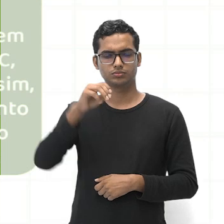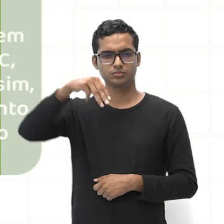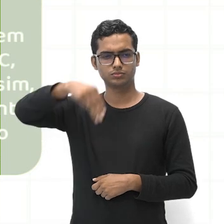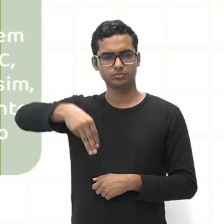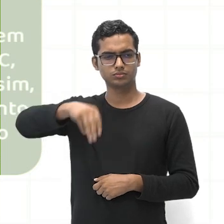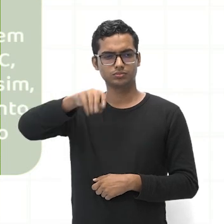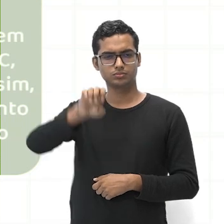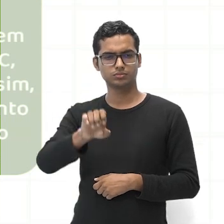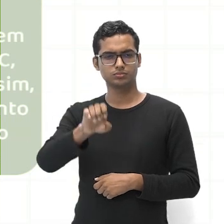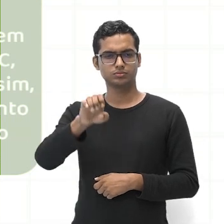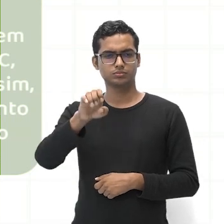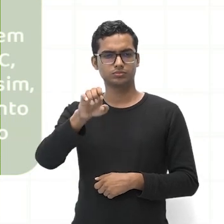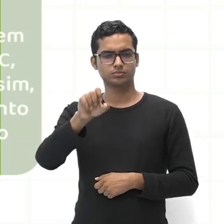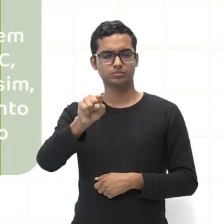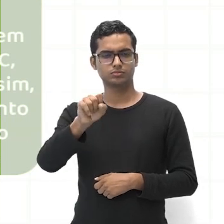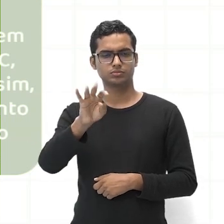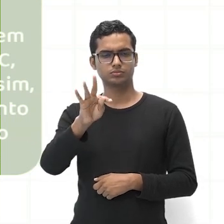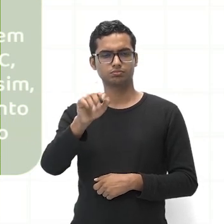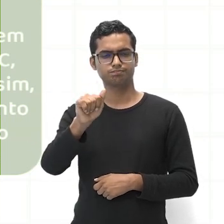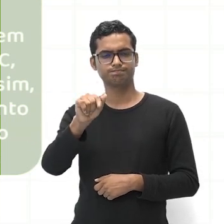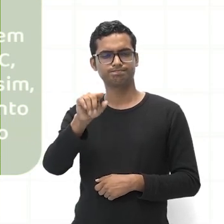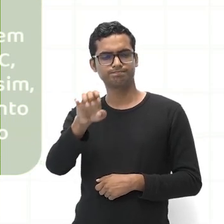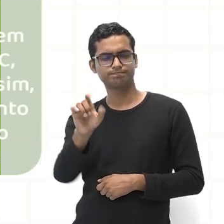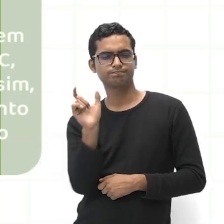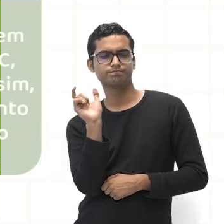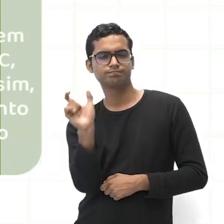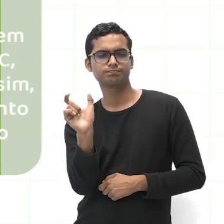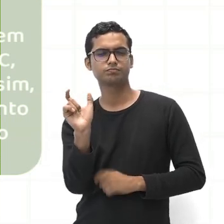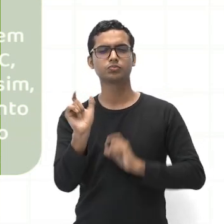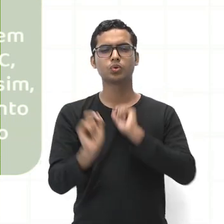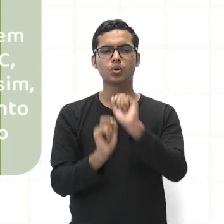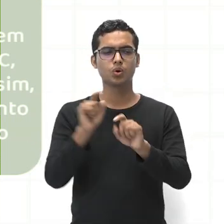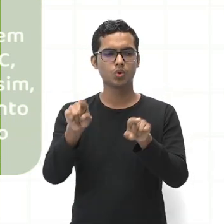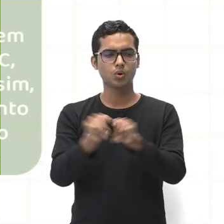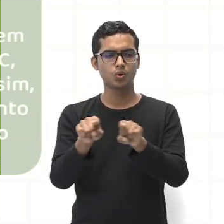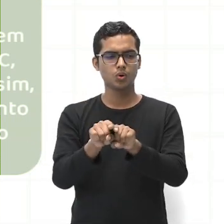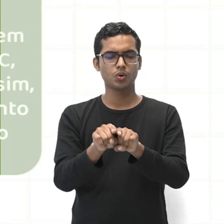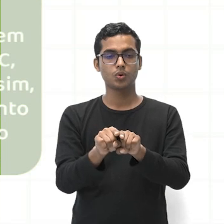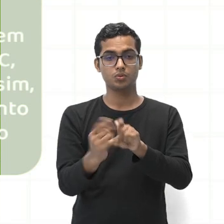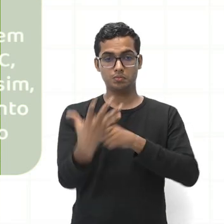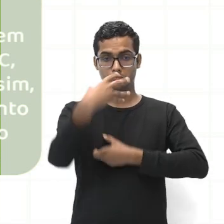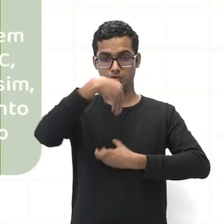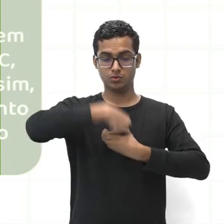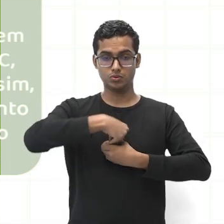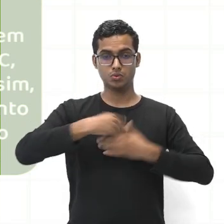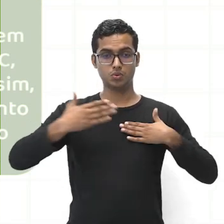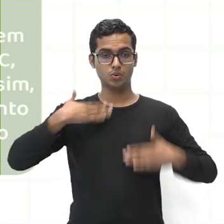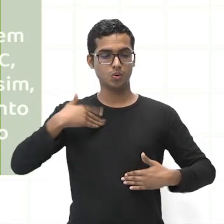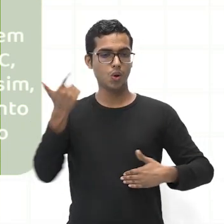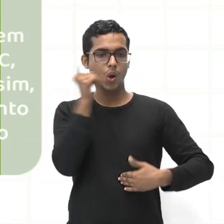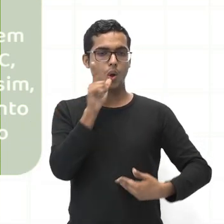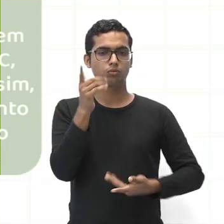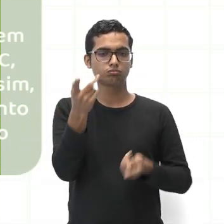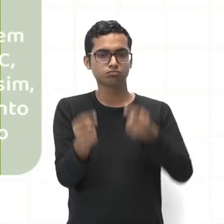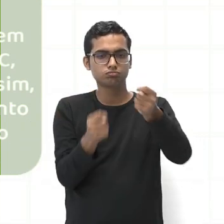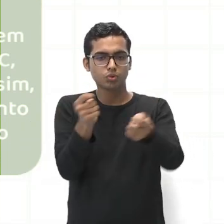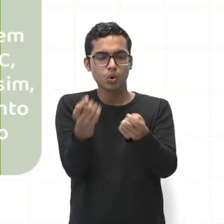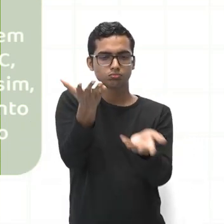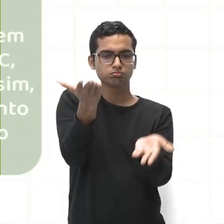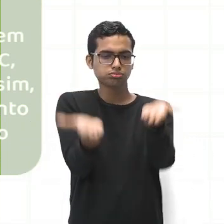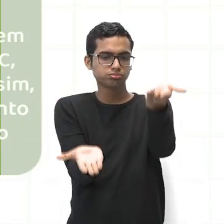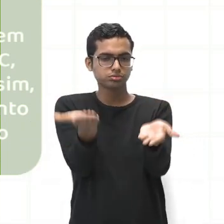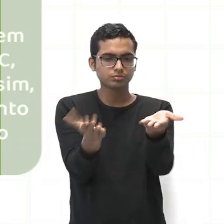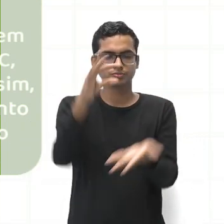homeostase. A homeostase é um termo que se refere à condição de relativo